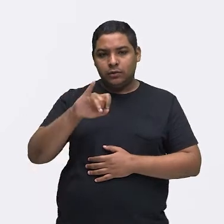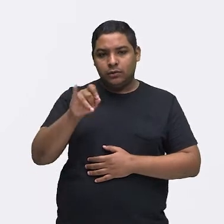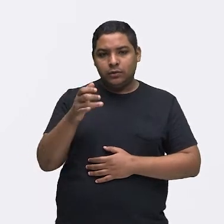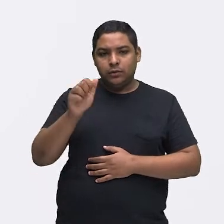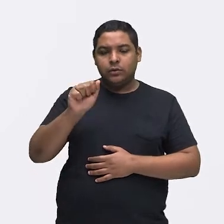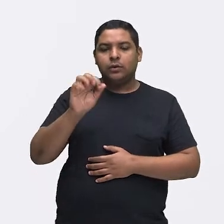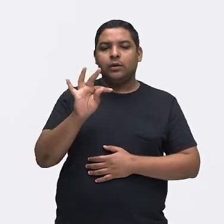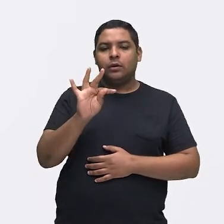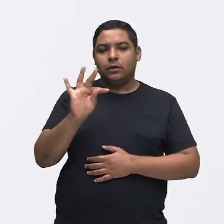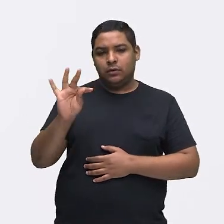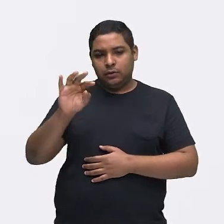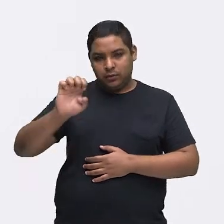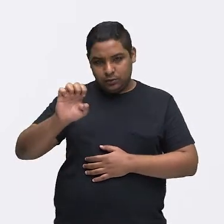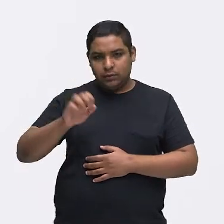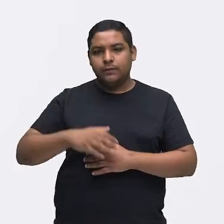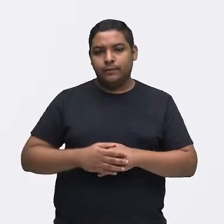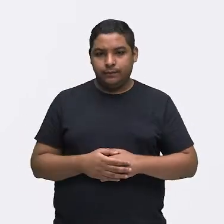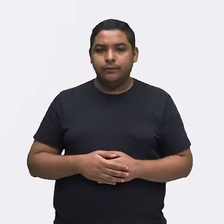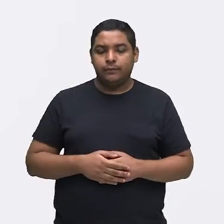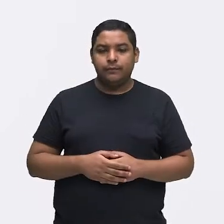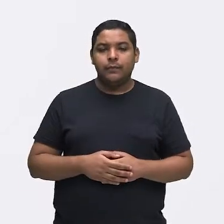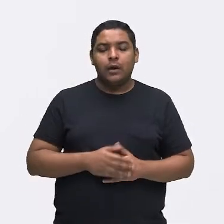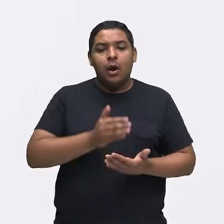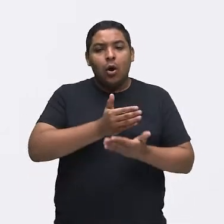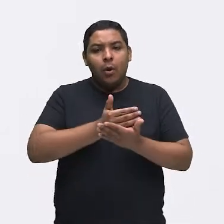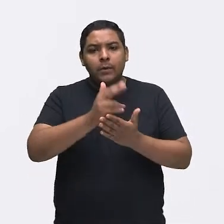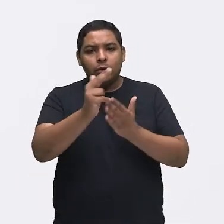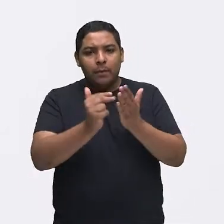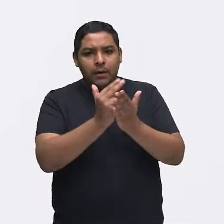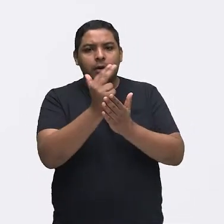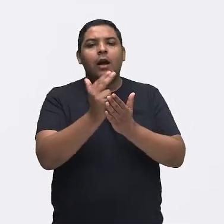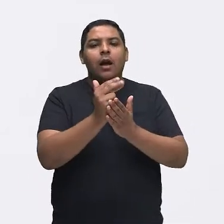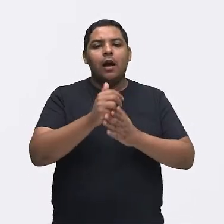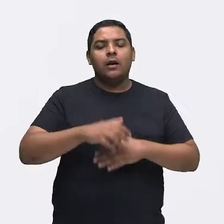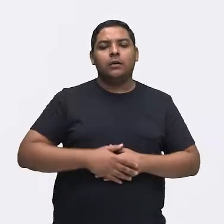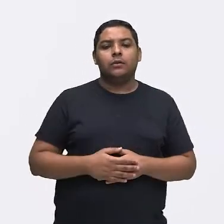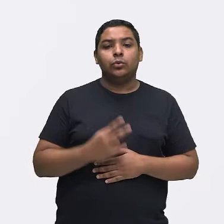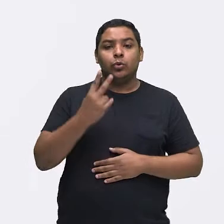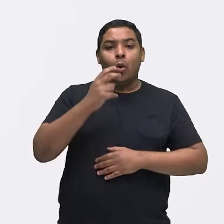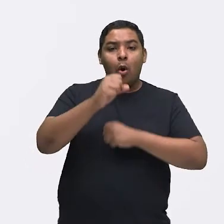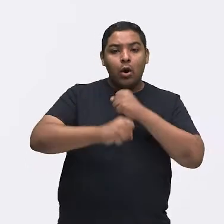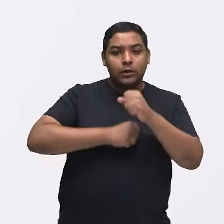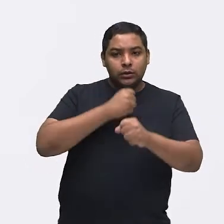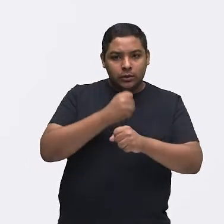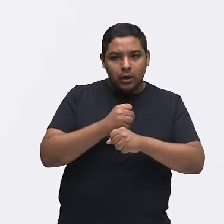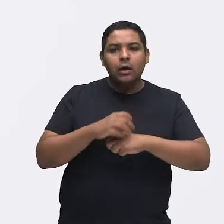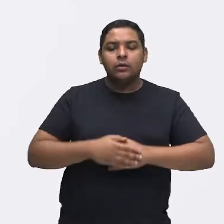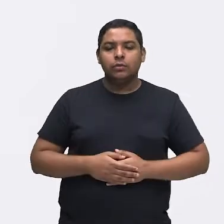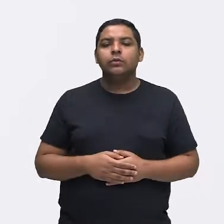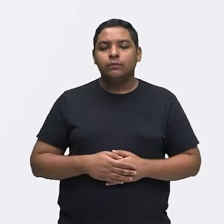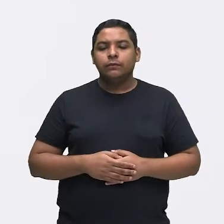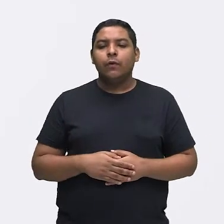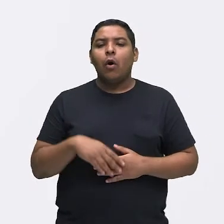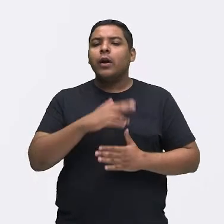1884 e foi terminada em 1886, ela foi produzida por Georges Seurat.